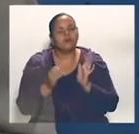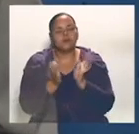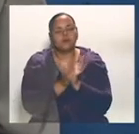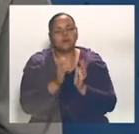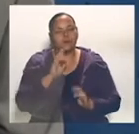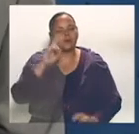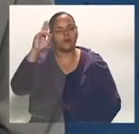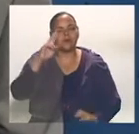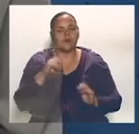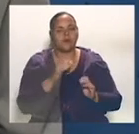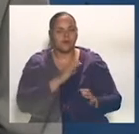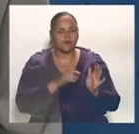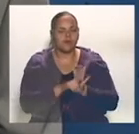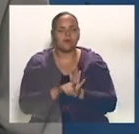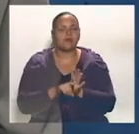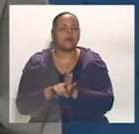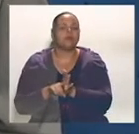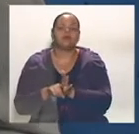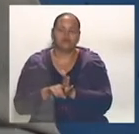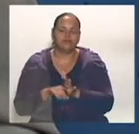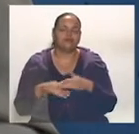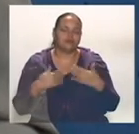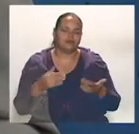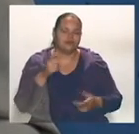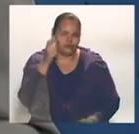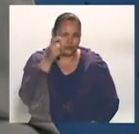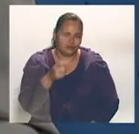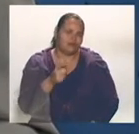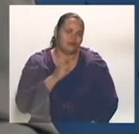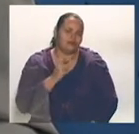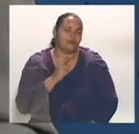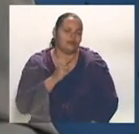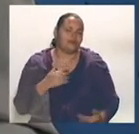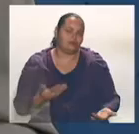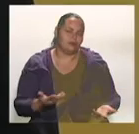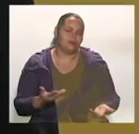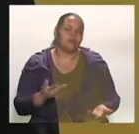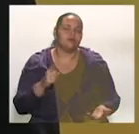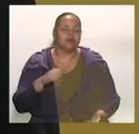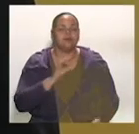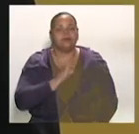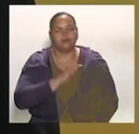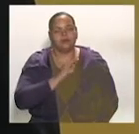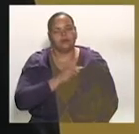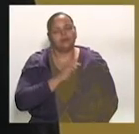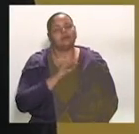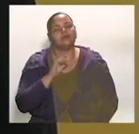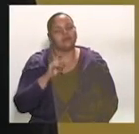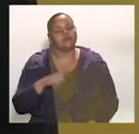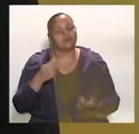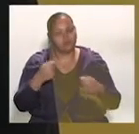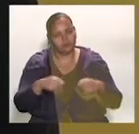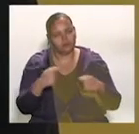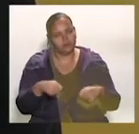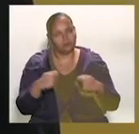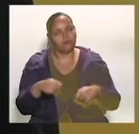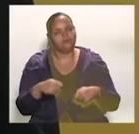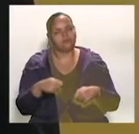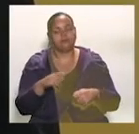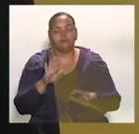órgão, né, para poder fiscalizar, há algum interesse por trás, então. A fiscalização é absolutamente